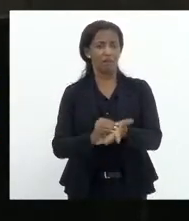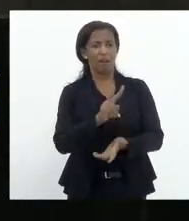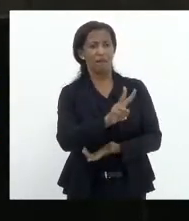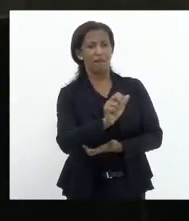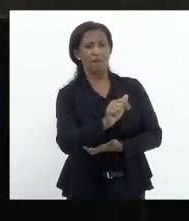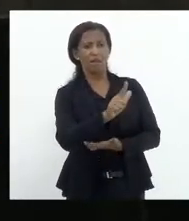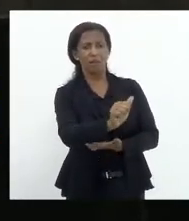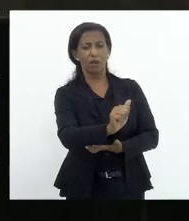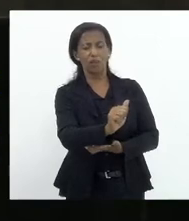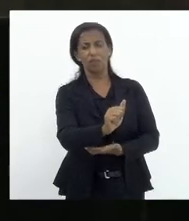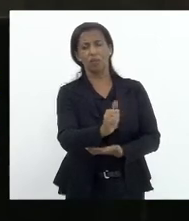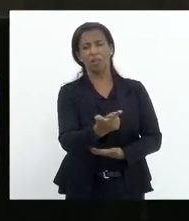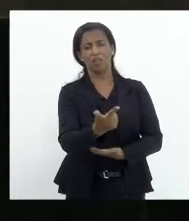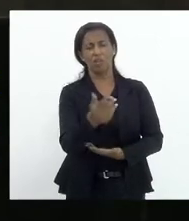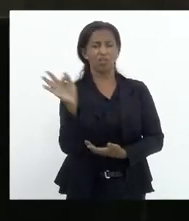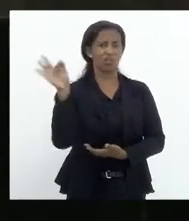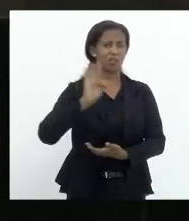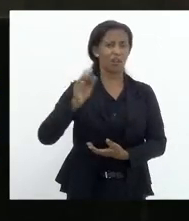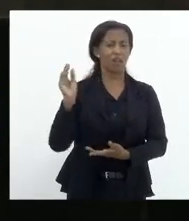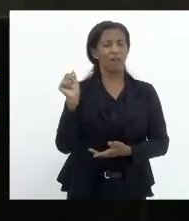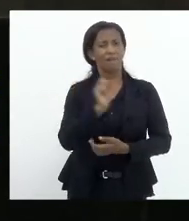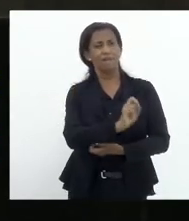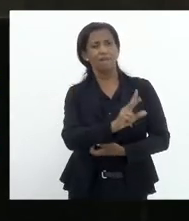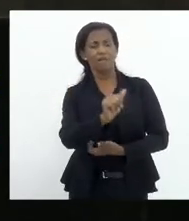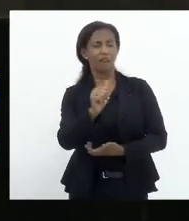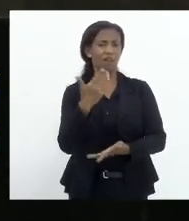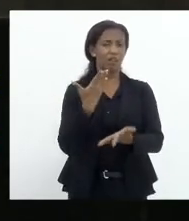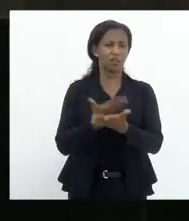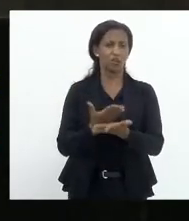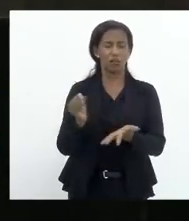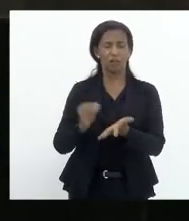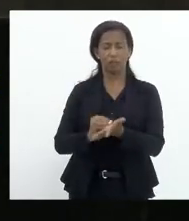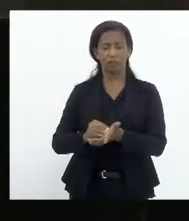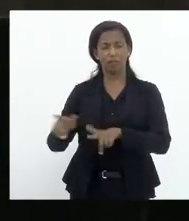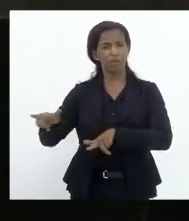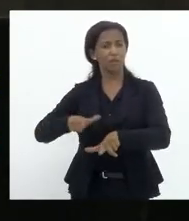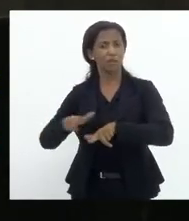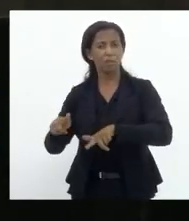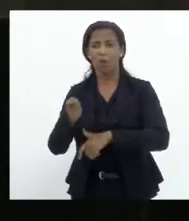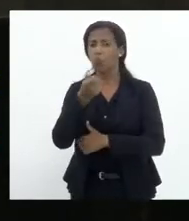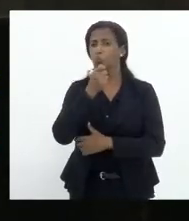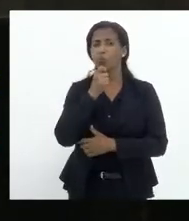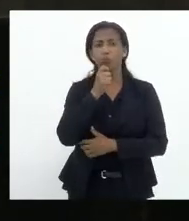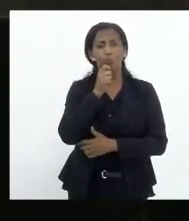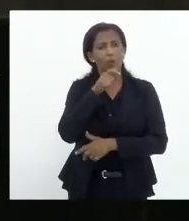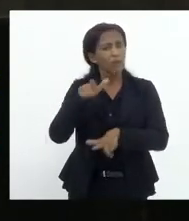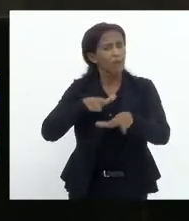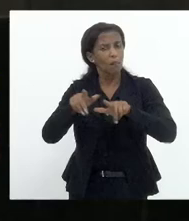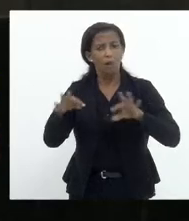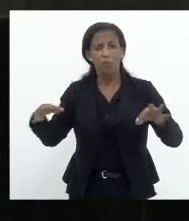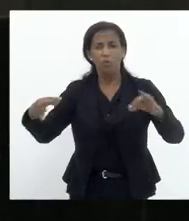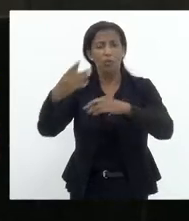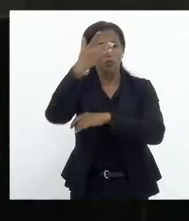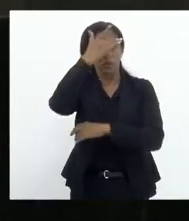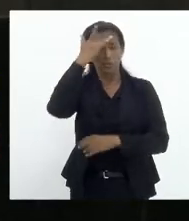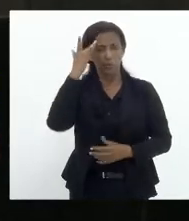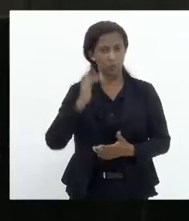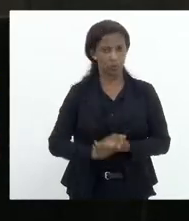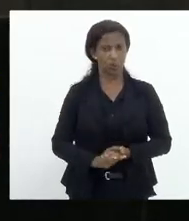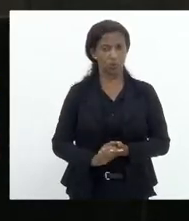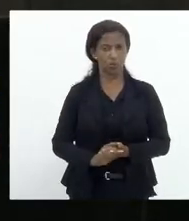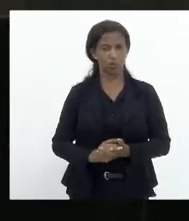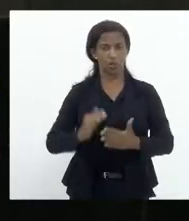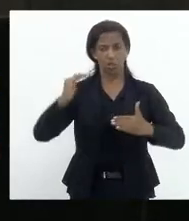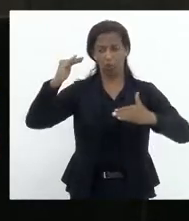vaga na universidade falta a vaga na escola falta emprego não tem emprego para todo mundo e